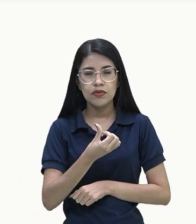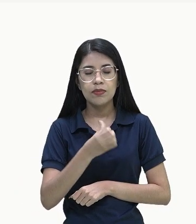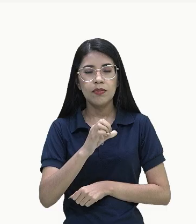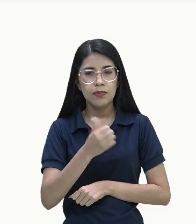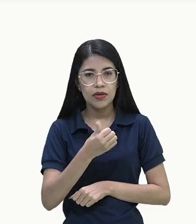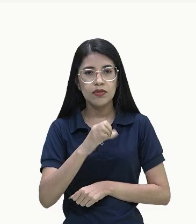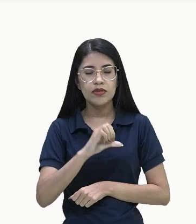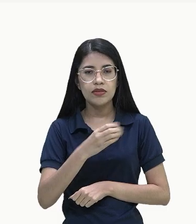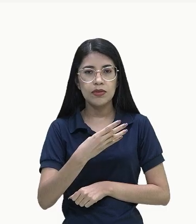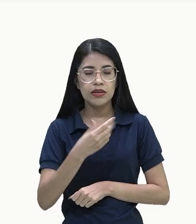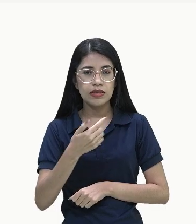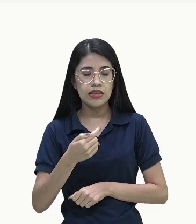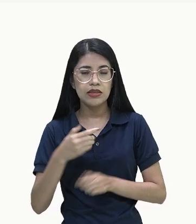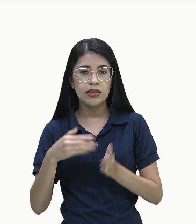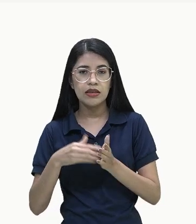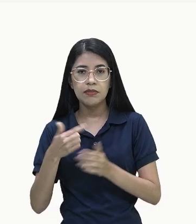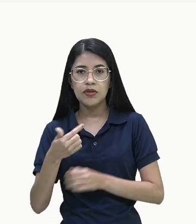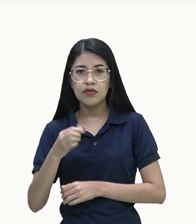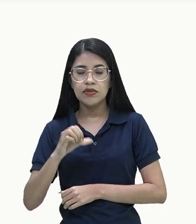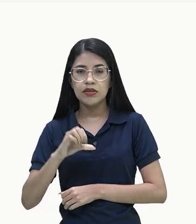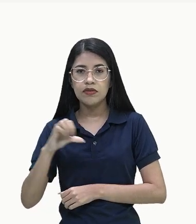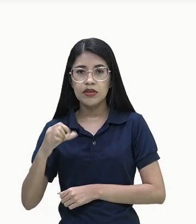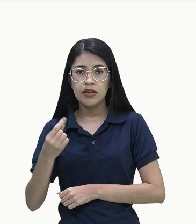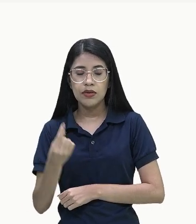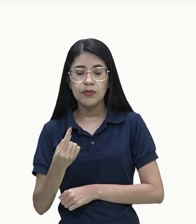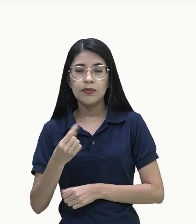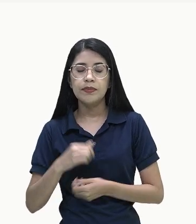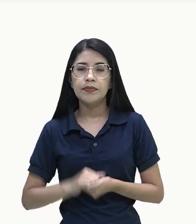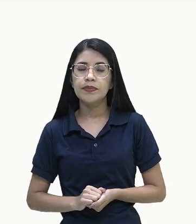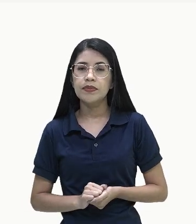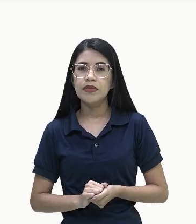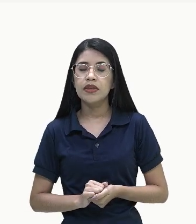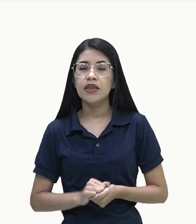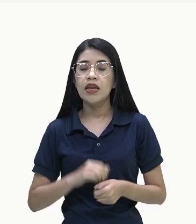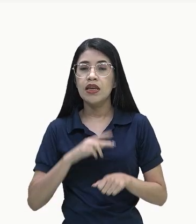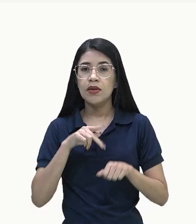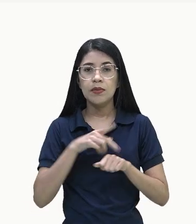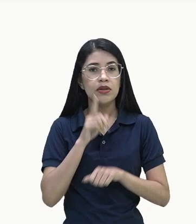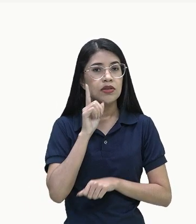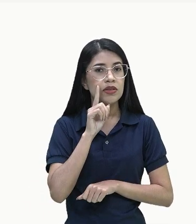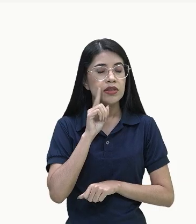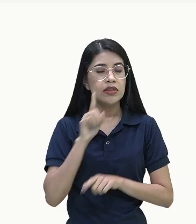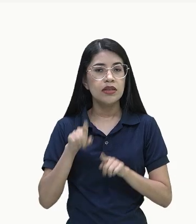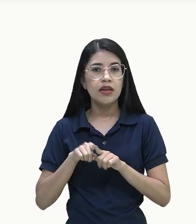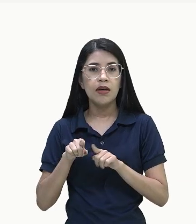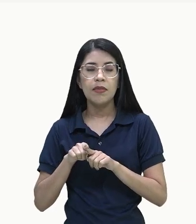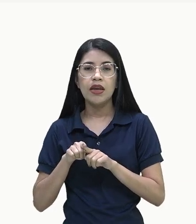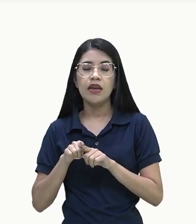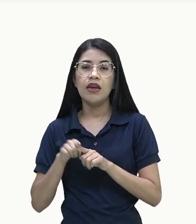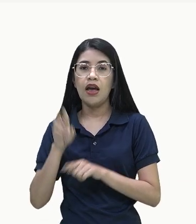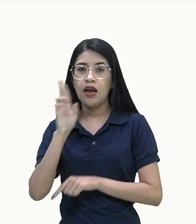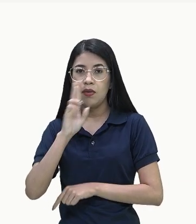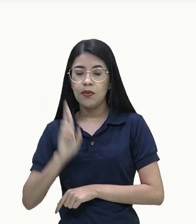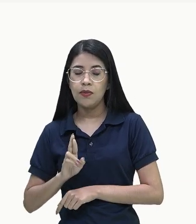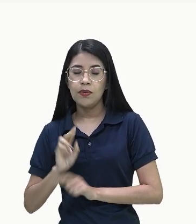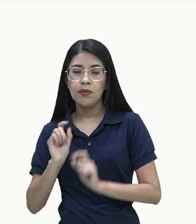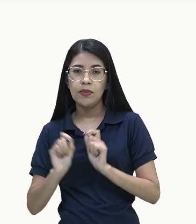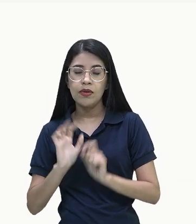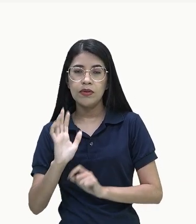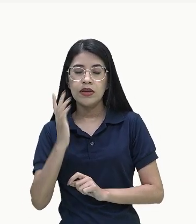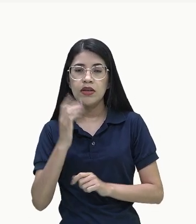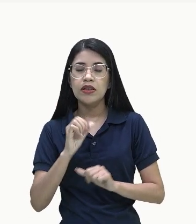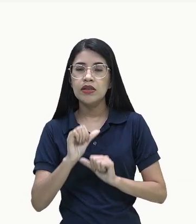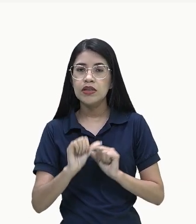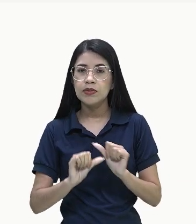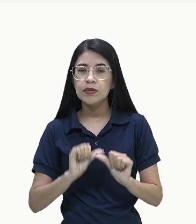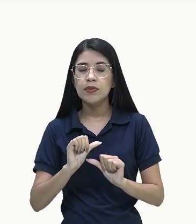1947 até 1991. E Estados Unidos e União Soviética se transformaram